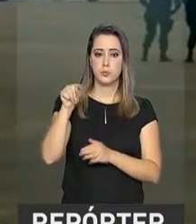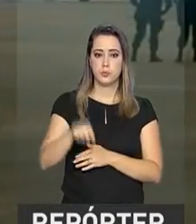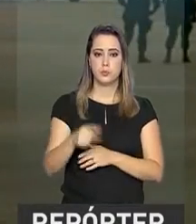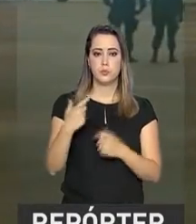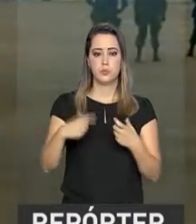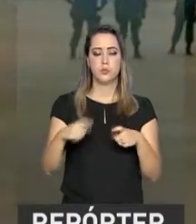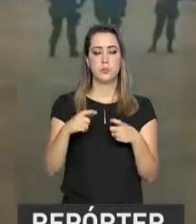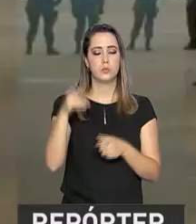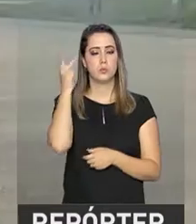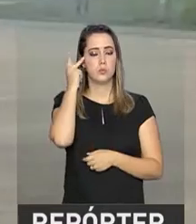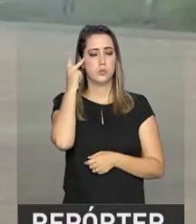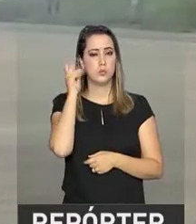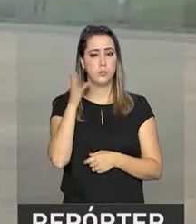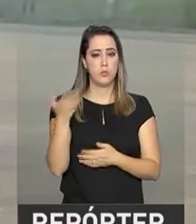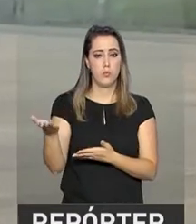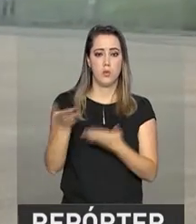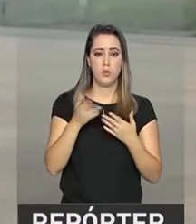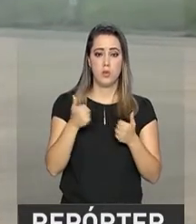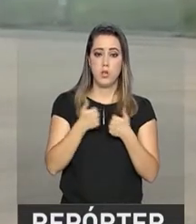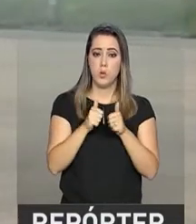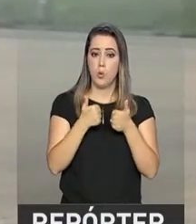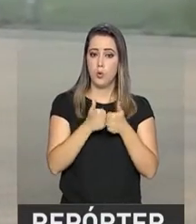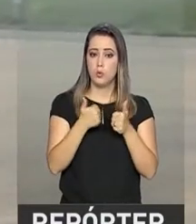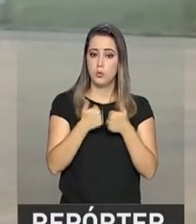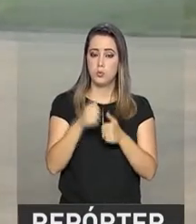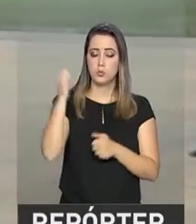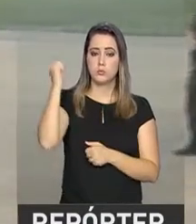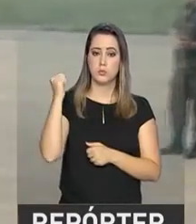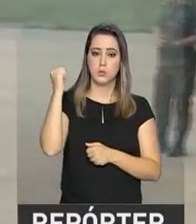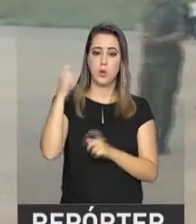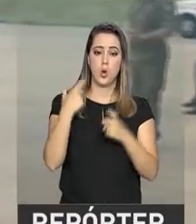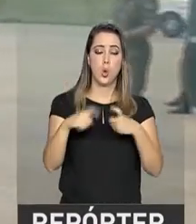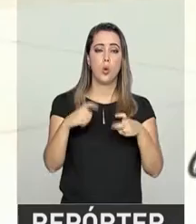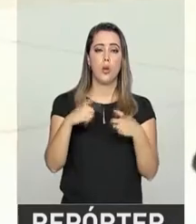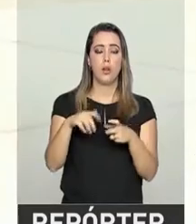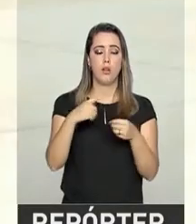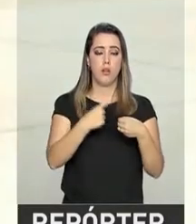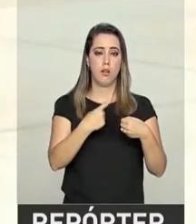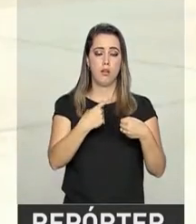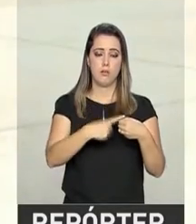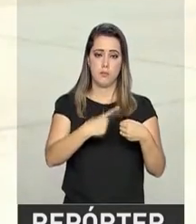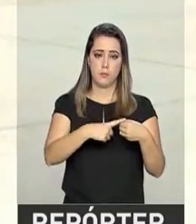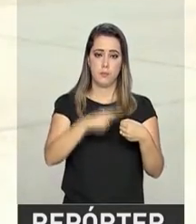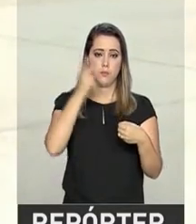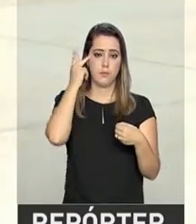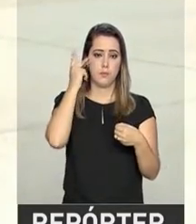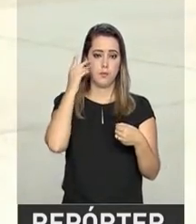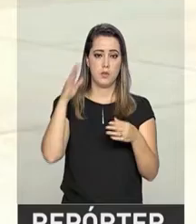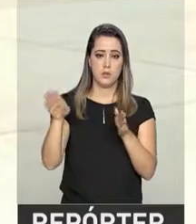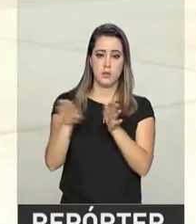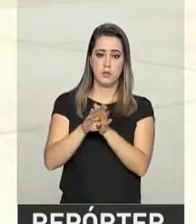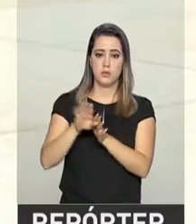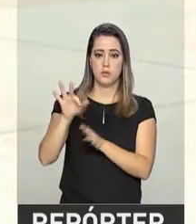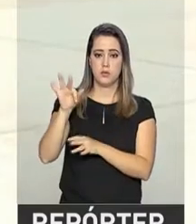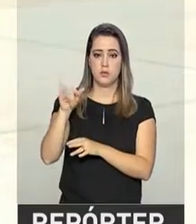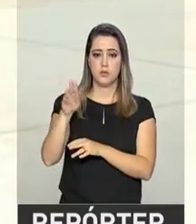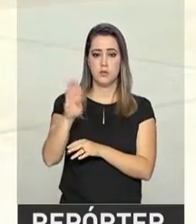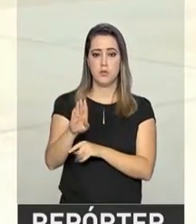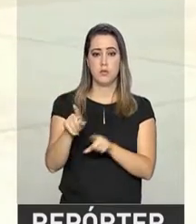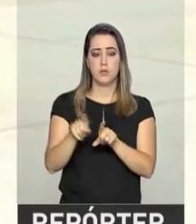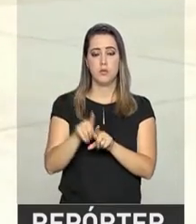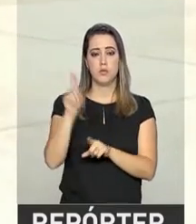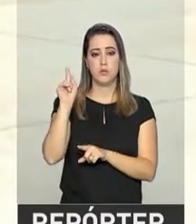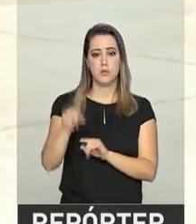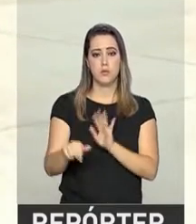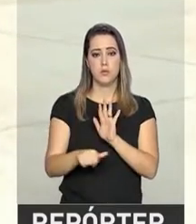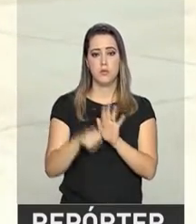base aérea de São Paulo e foram levados em ônibus até os abrigos da cidade. Eles vieram num avião da Força Aérea Brasileira e